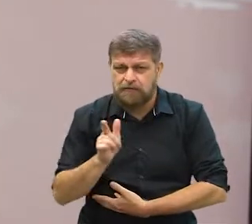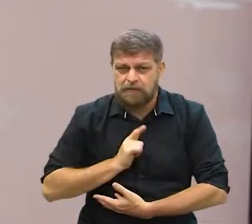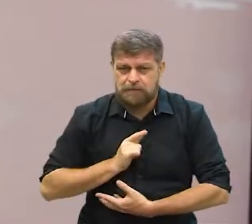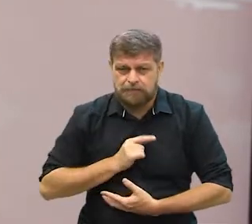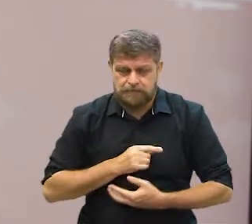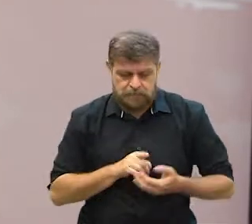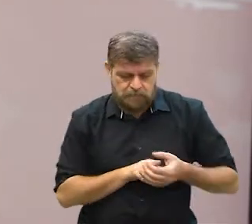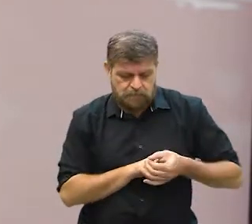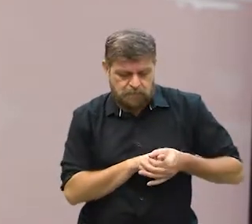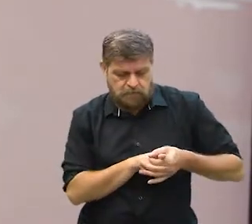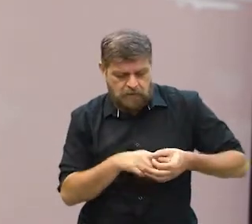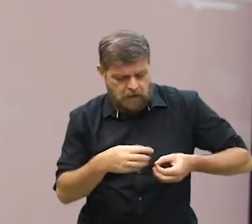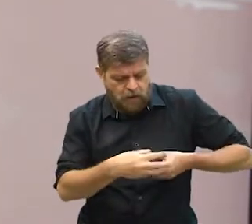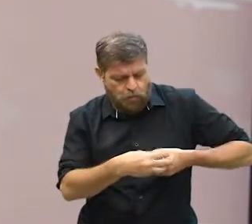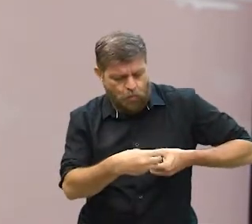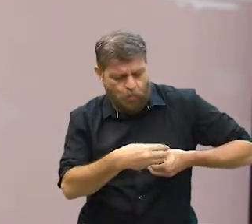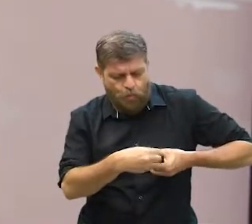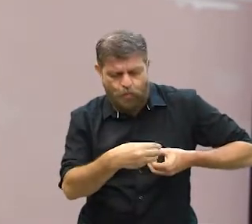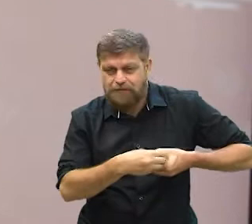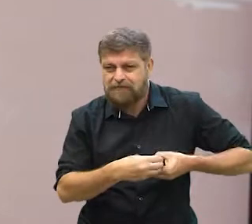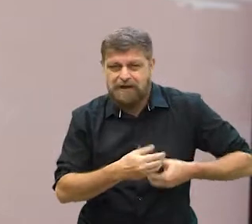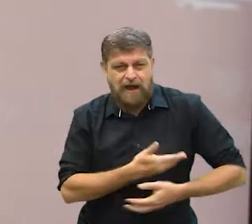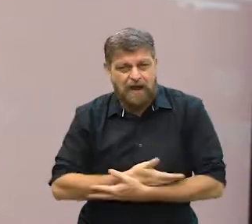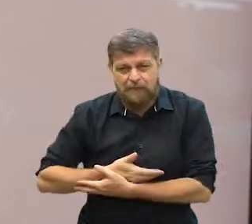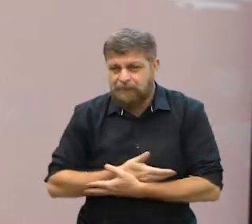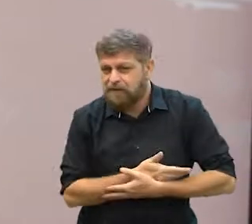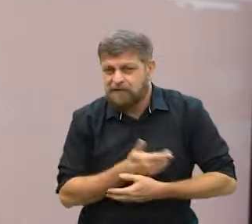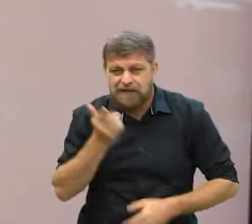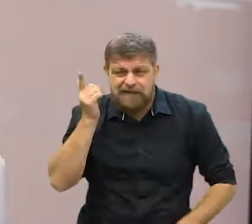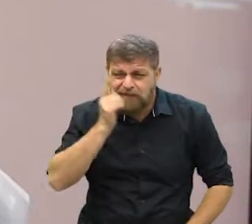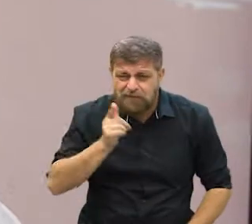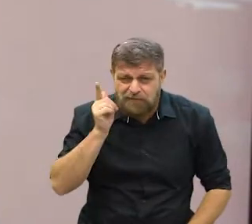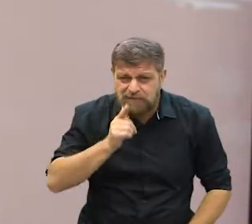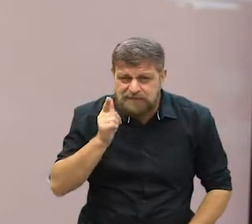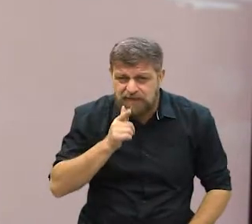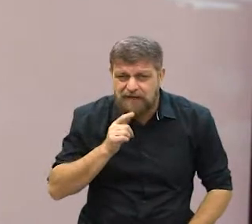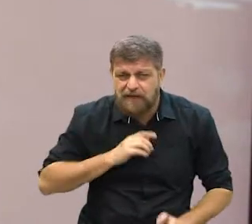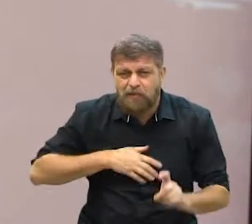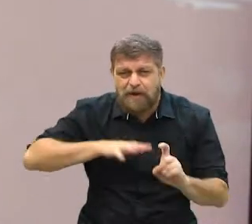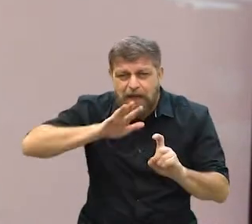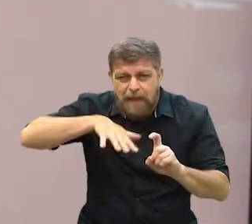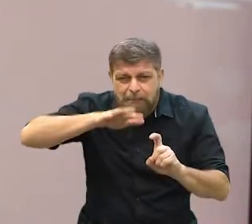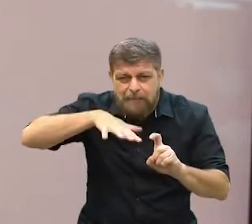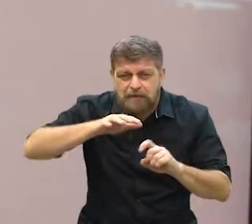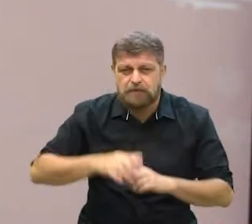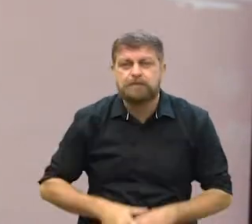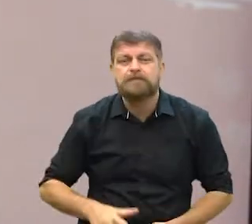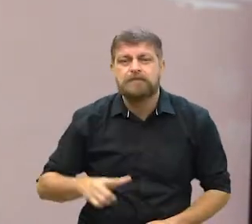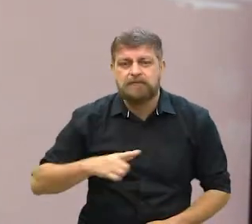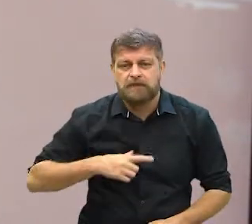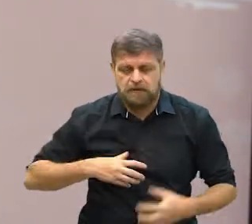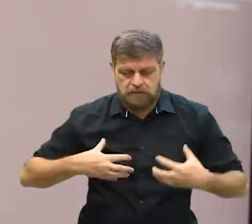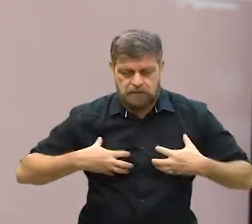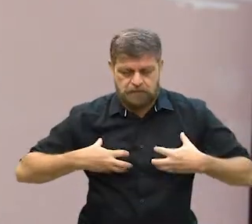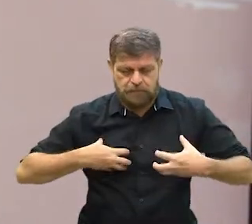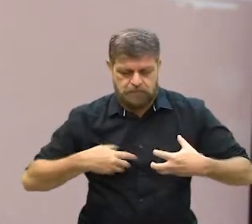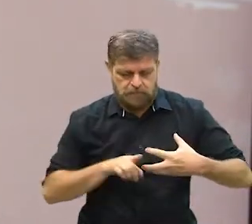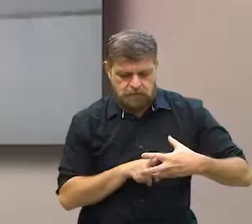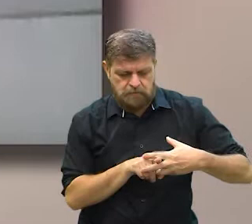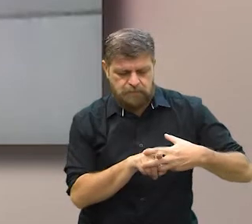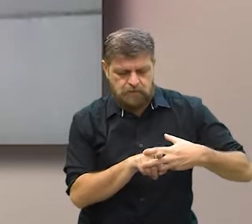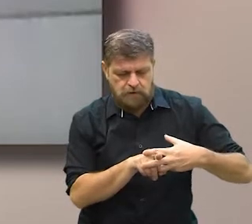faz? Como que é esse trabalho? Existe bico do seio que realmente o bebê não consegue pegar ou isso é